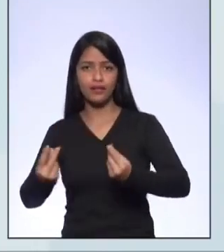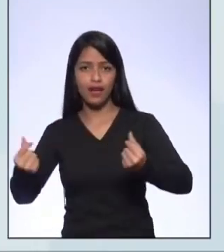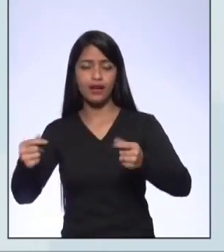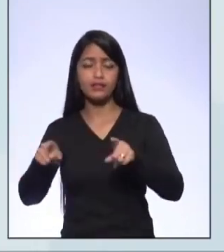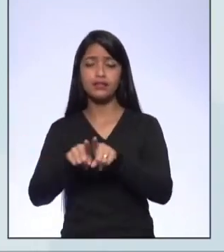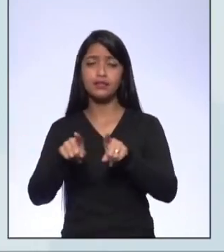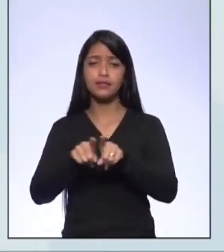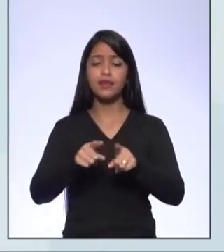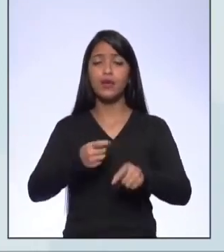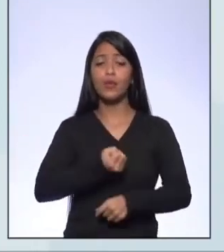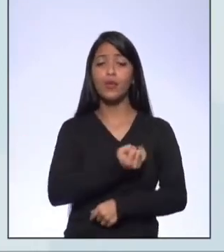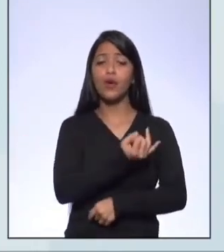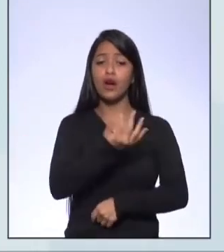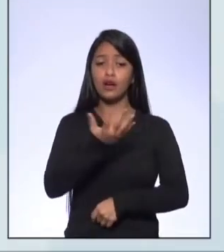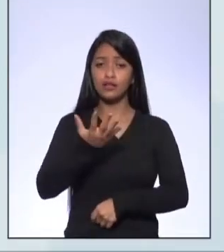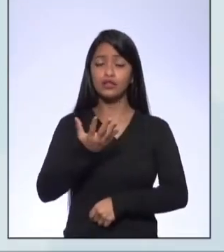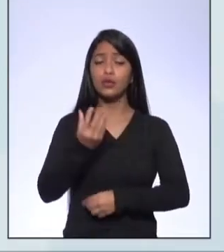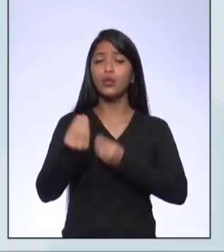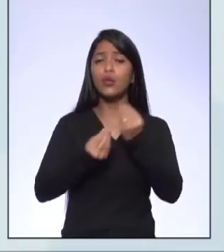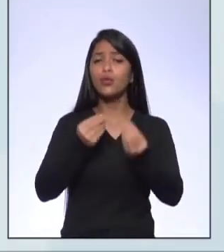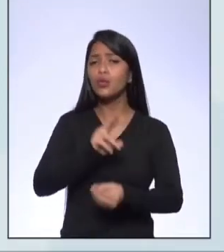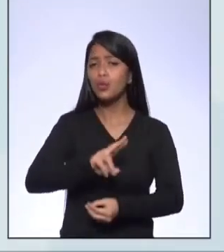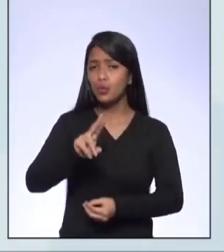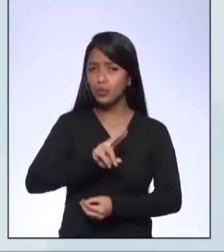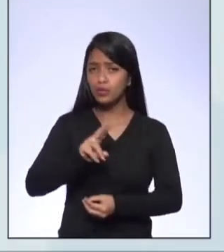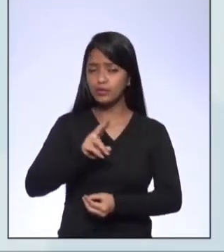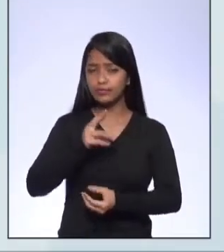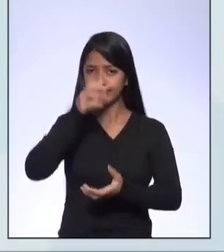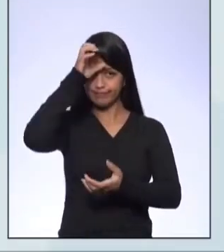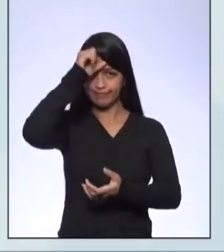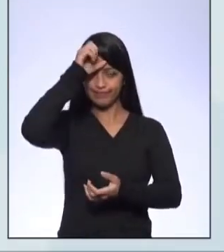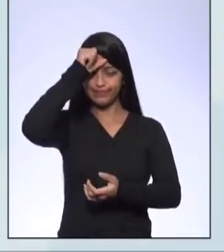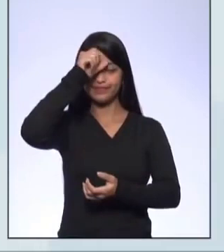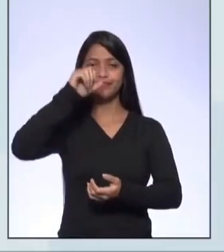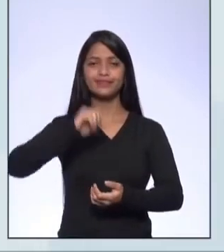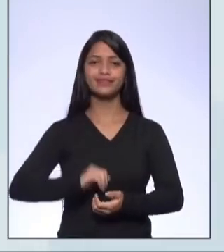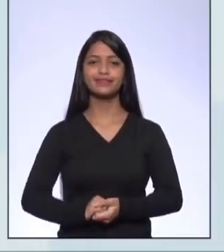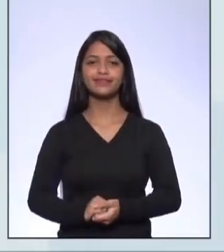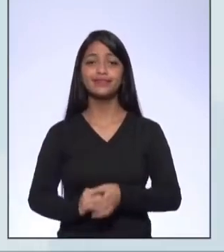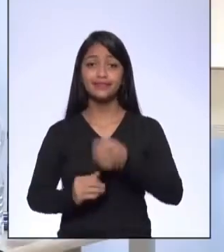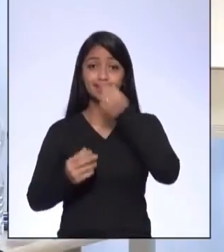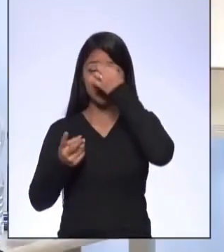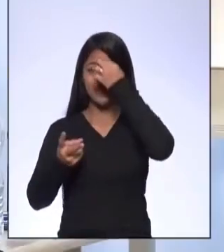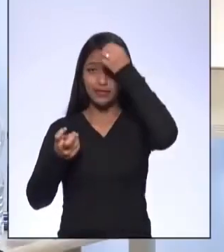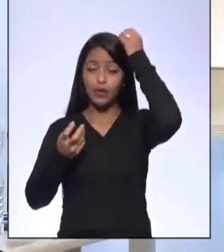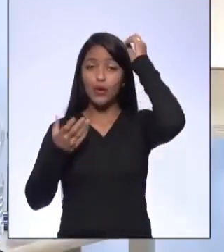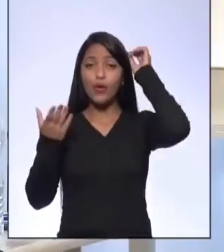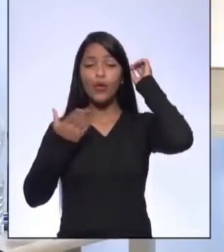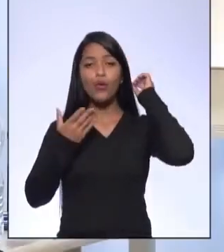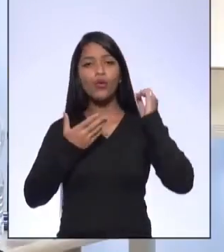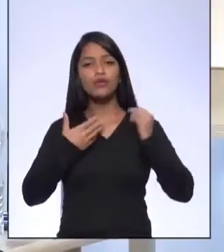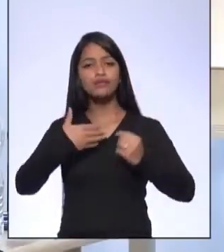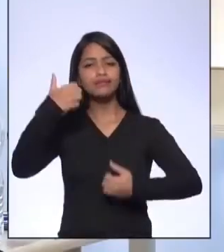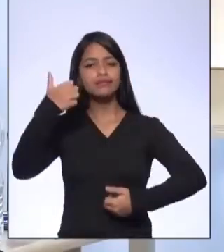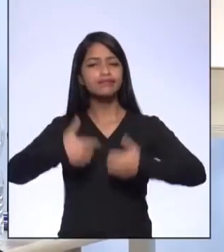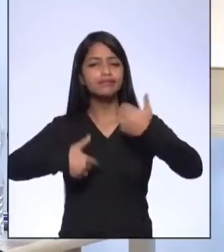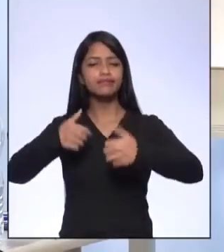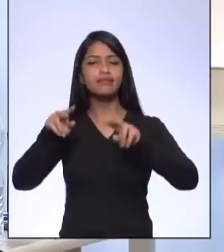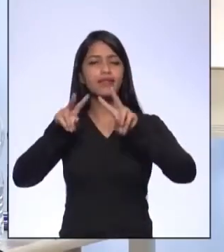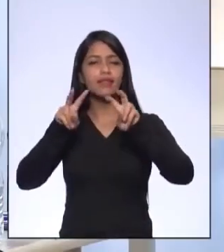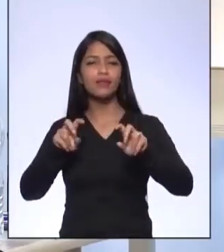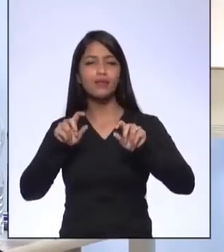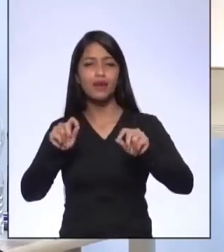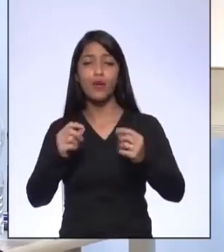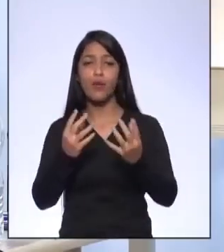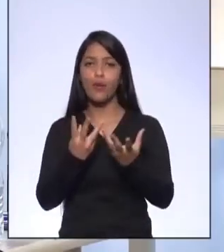comparar qualidades e quantidades. Então vocês podem perceber que hoje a gente vai falar bastante sobre qualidades, né? Até o título da nossa